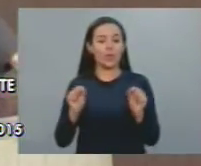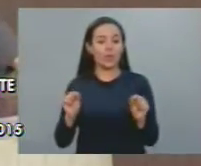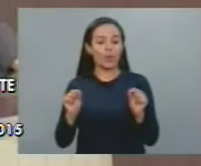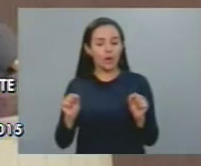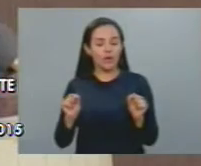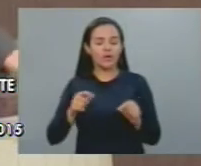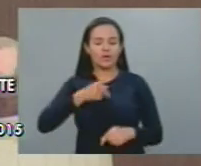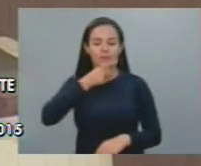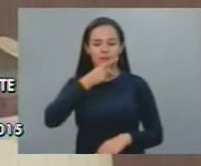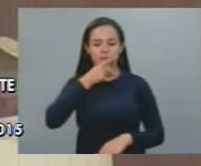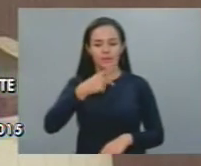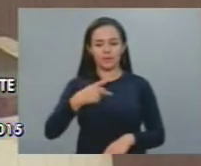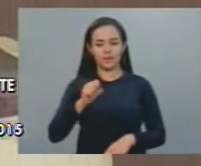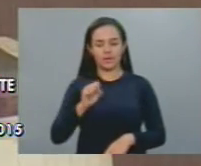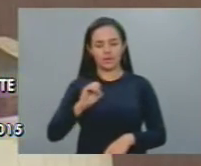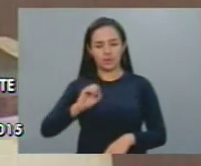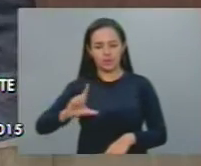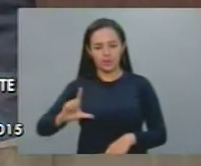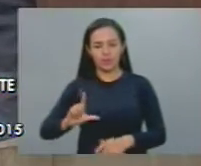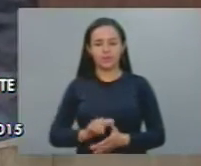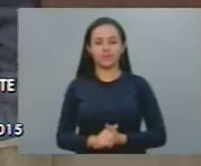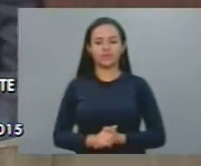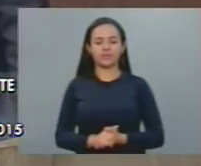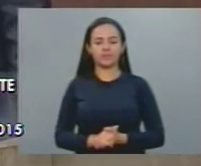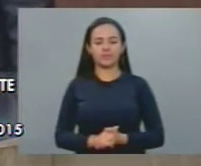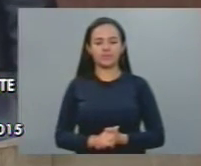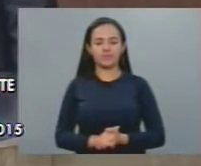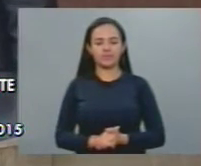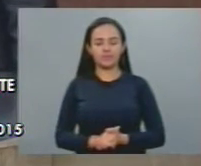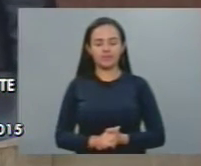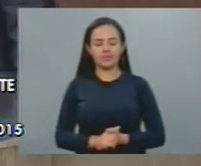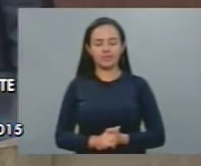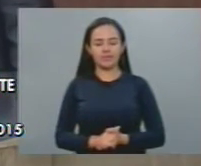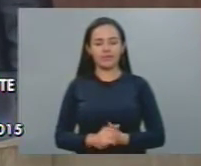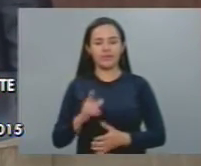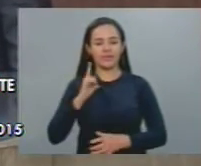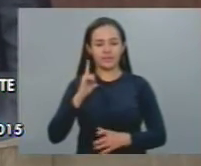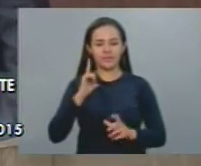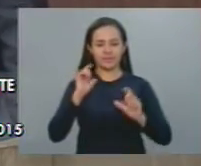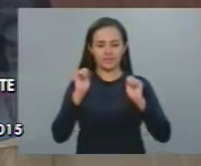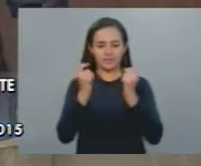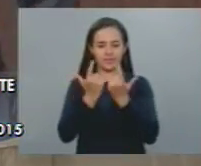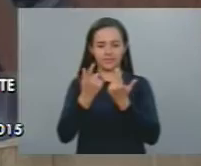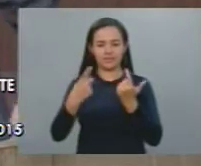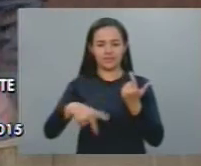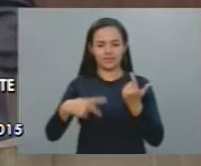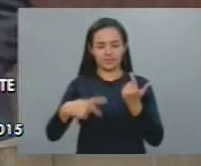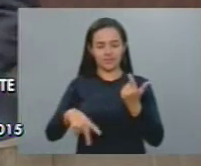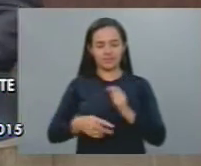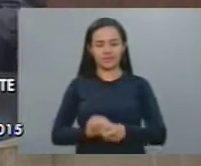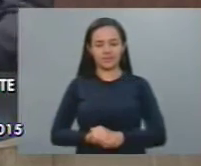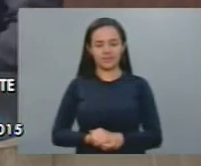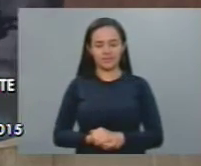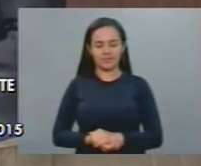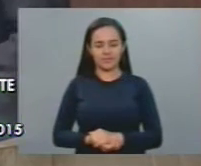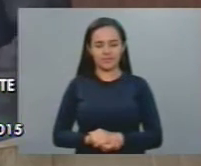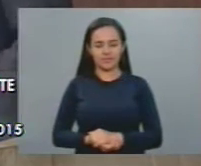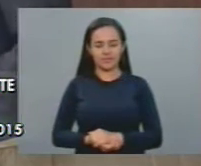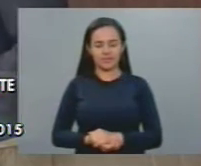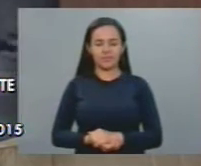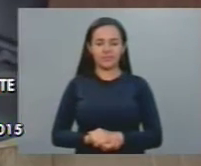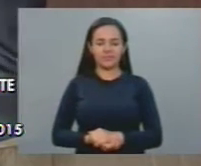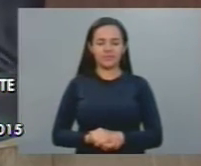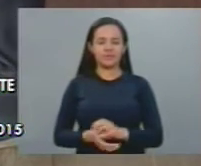nosso partido e a Frente de Esquerda tem aqui na Assembleia Legislativa do Estado. Eu queria,